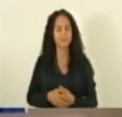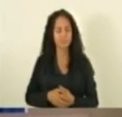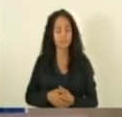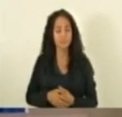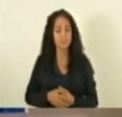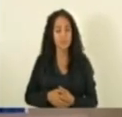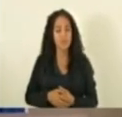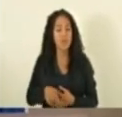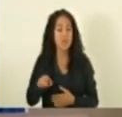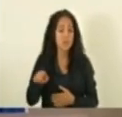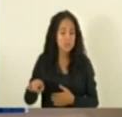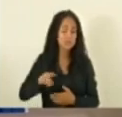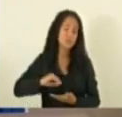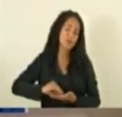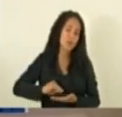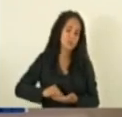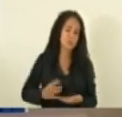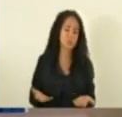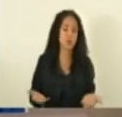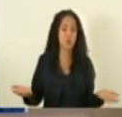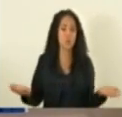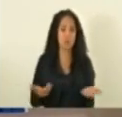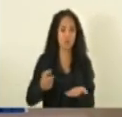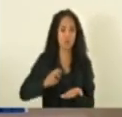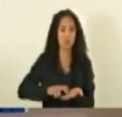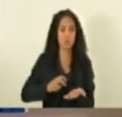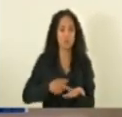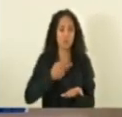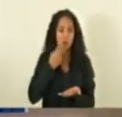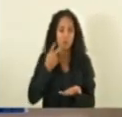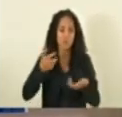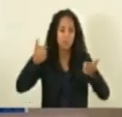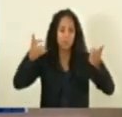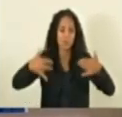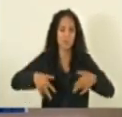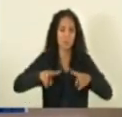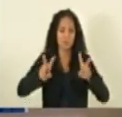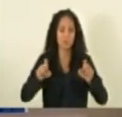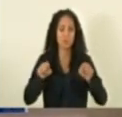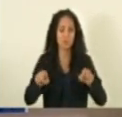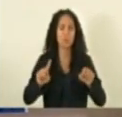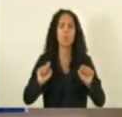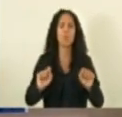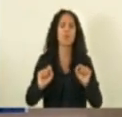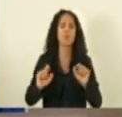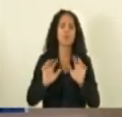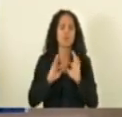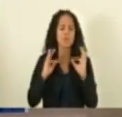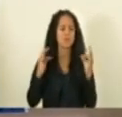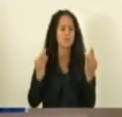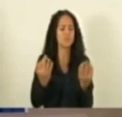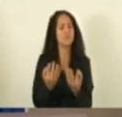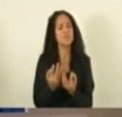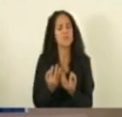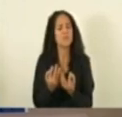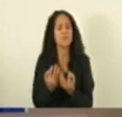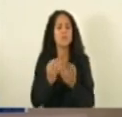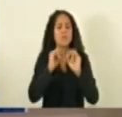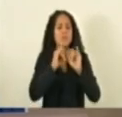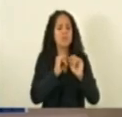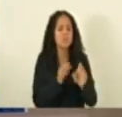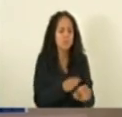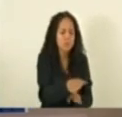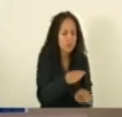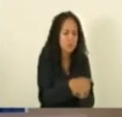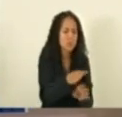faltando, porque hoje pela manhã, deputado Gandini, eu falava justamente sobre isso, né? O que é que as famílias estão passando de mensagem para os